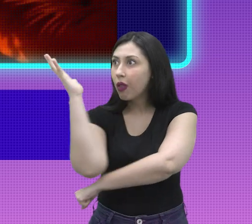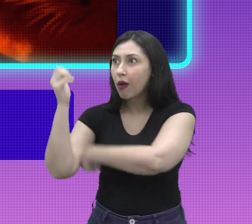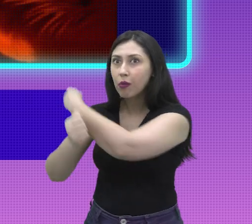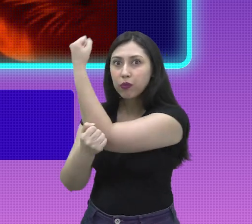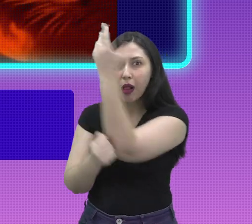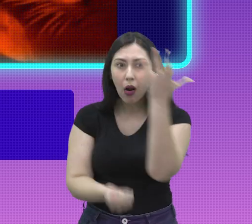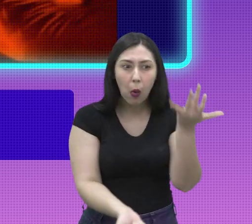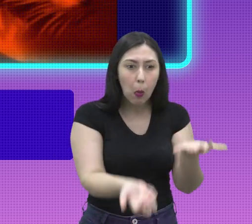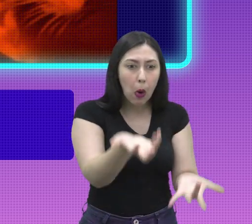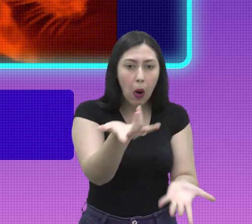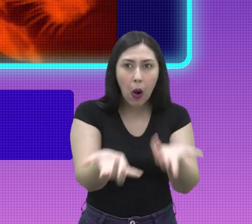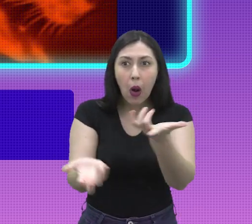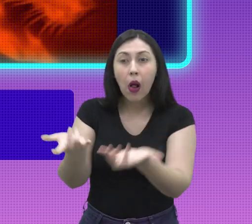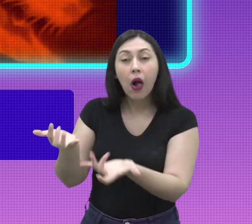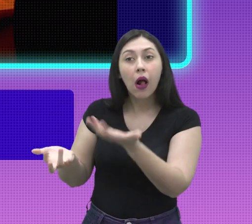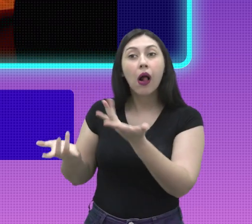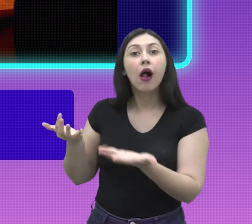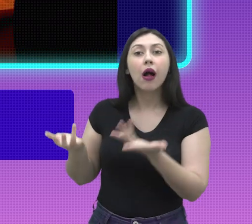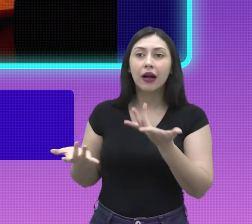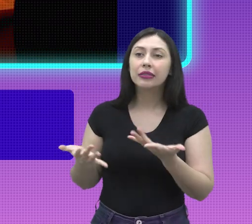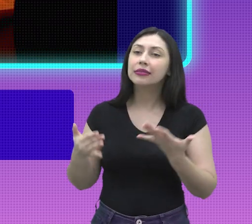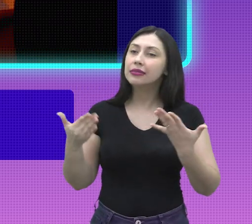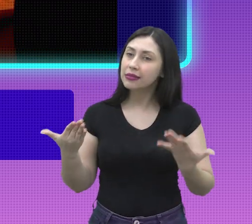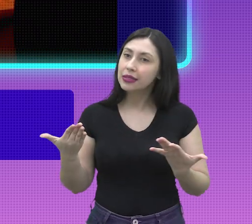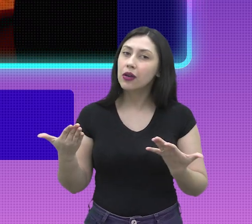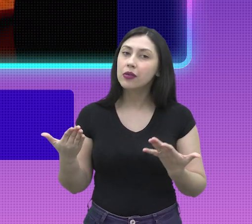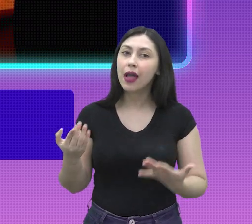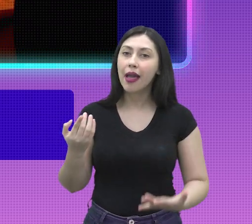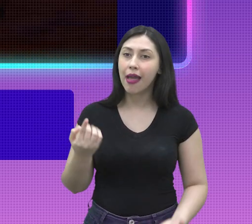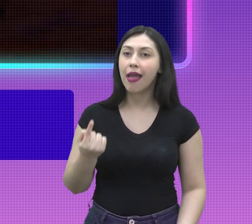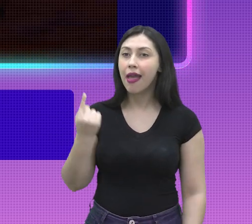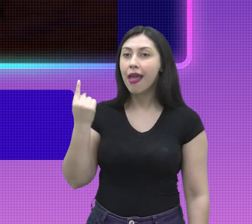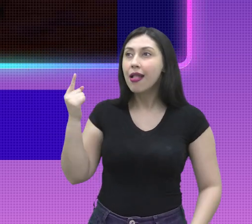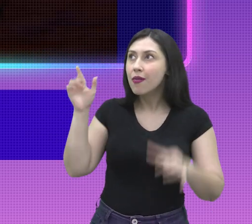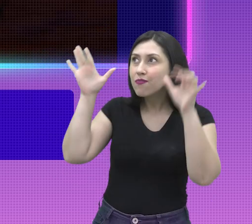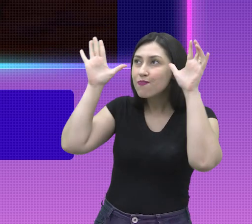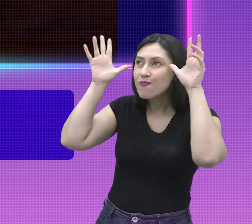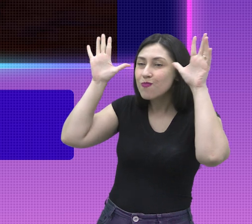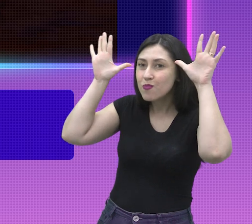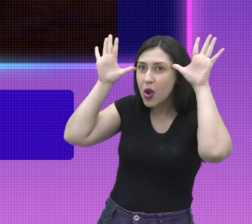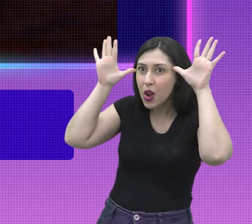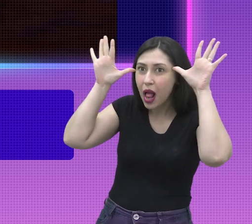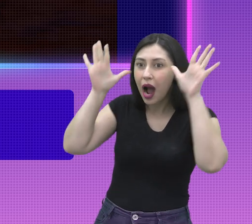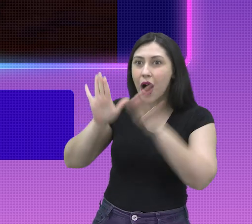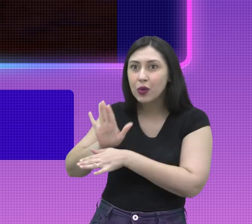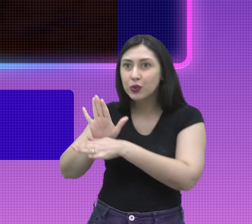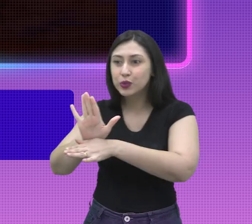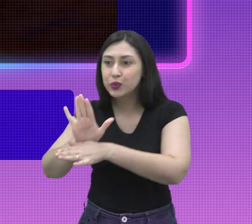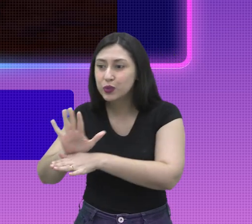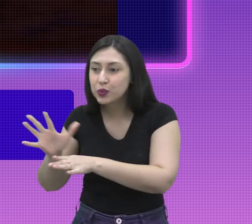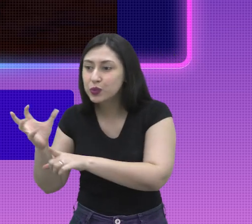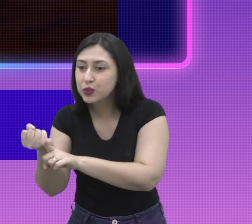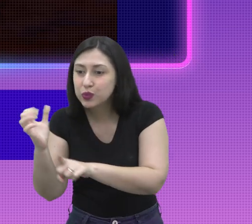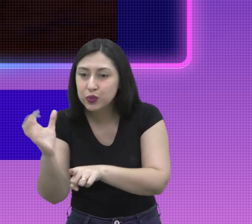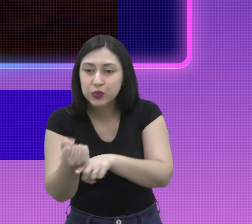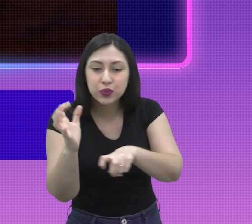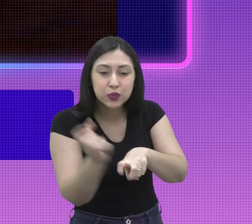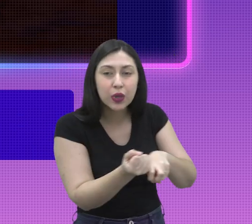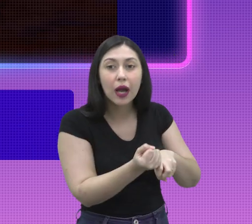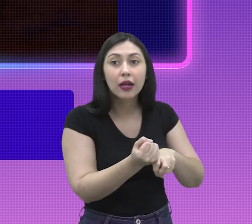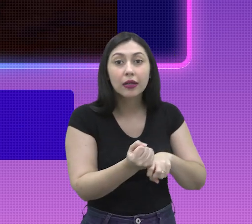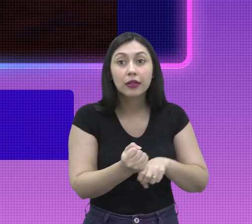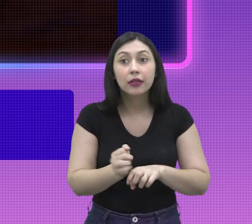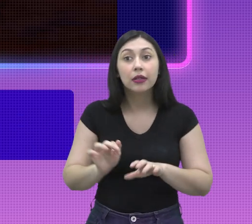filme. Inclusive o Bambi ajuda a salvar alguns outros animais. Então, primeiro impacto que a gente tem de